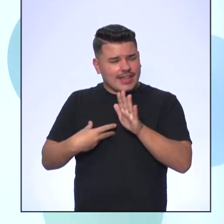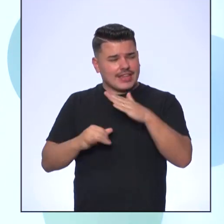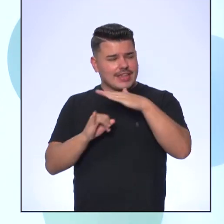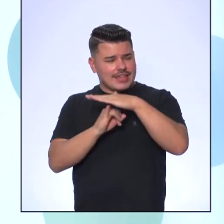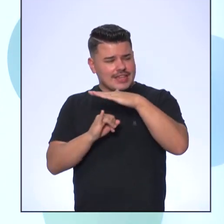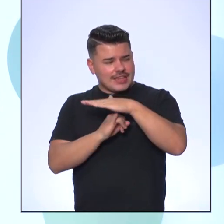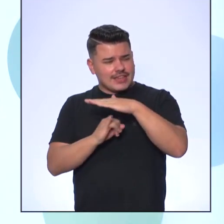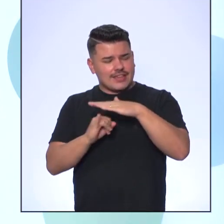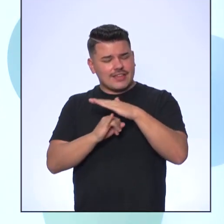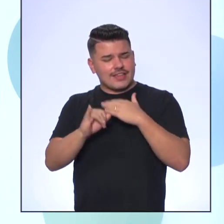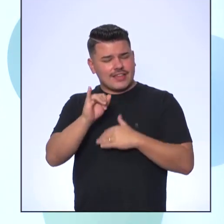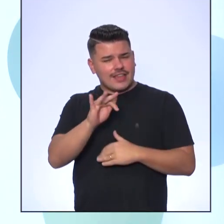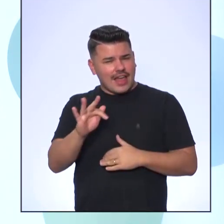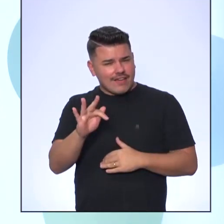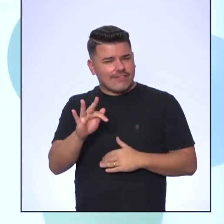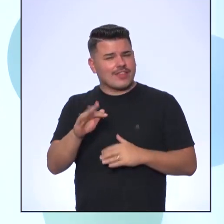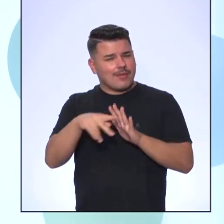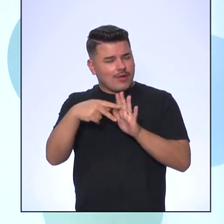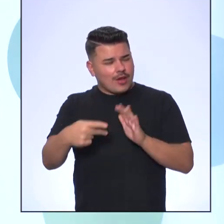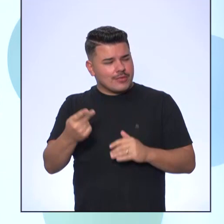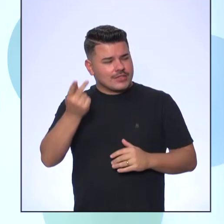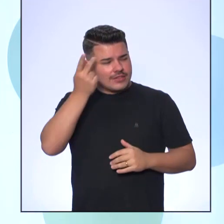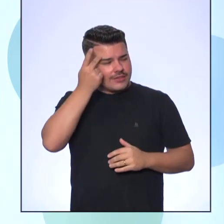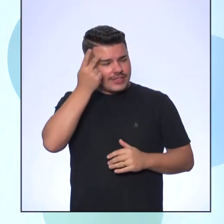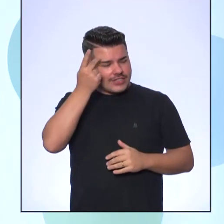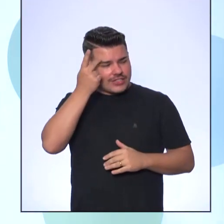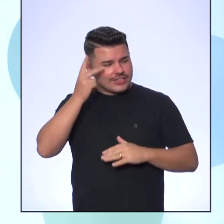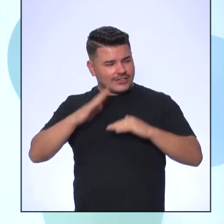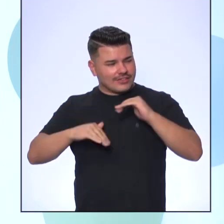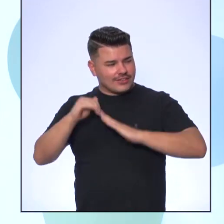Brasil afora. São Paulo tem o seu Instituto Federal de São Paulo.